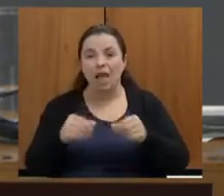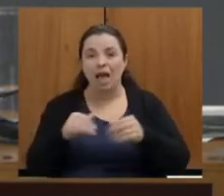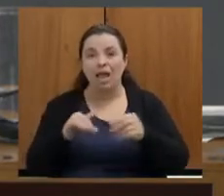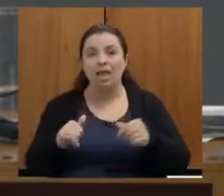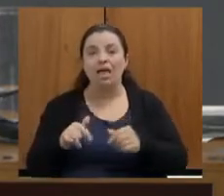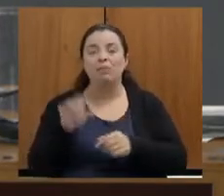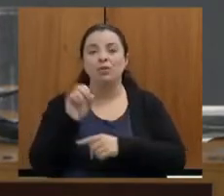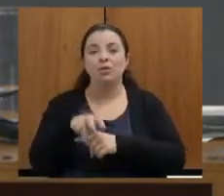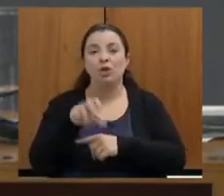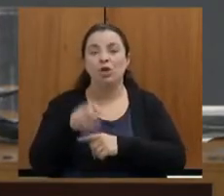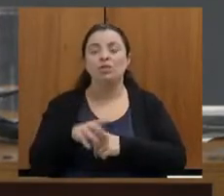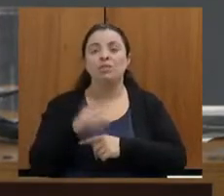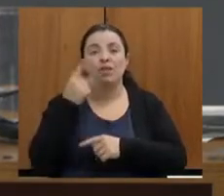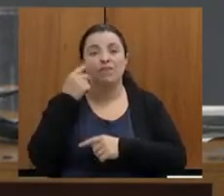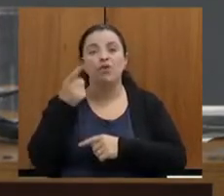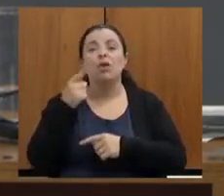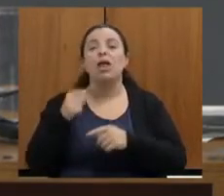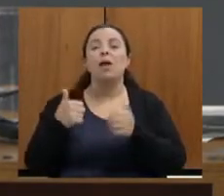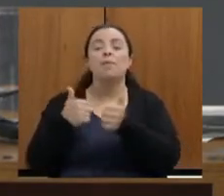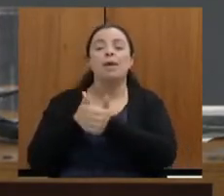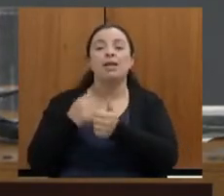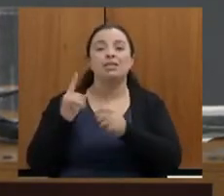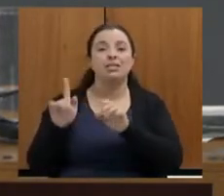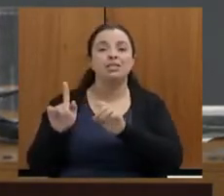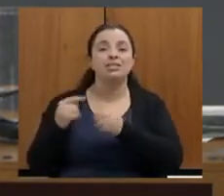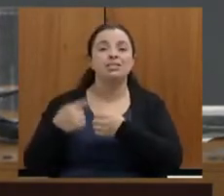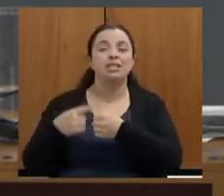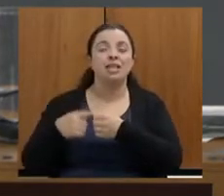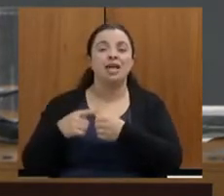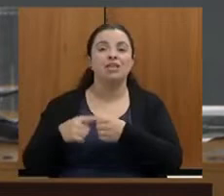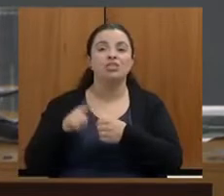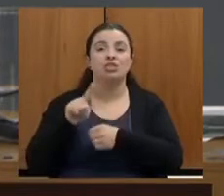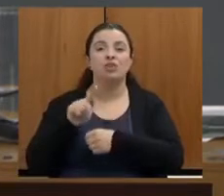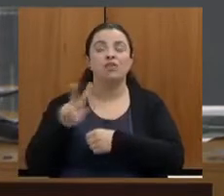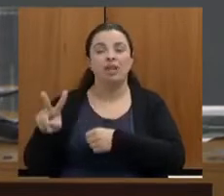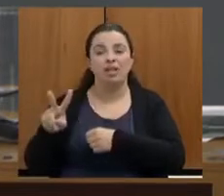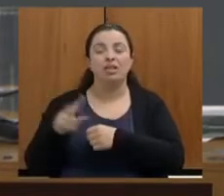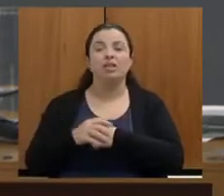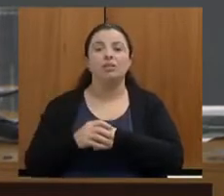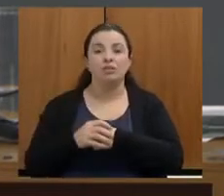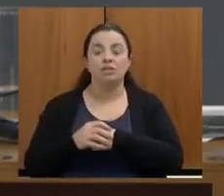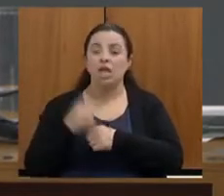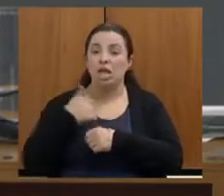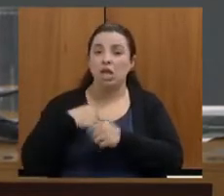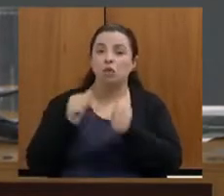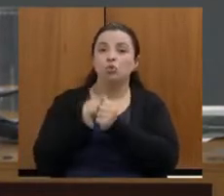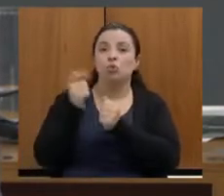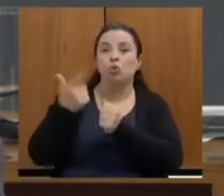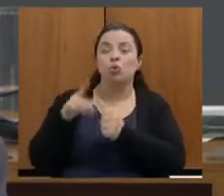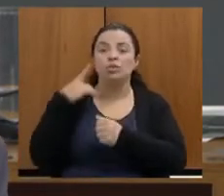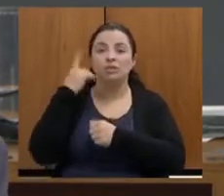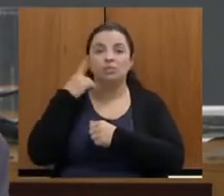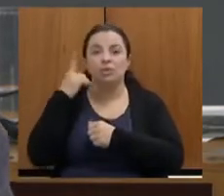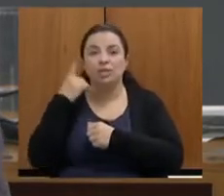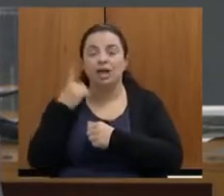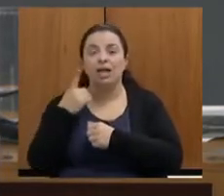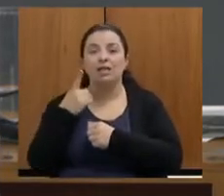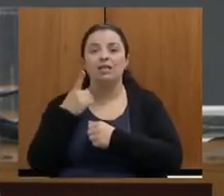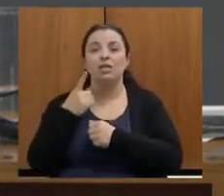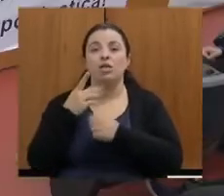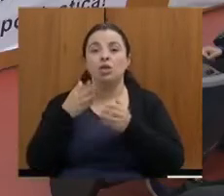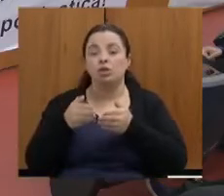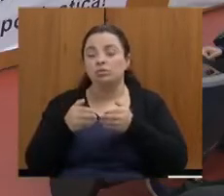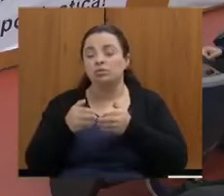gente viu naquelas ilhas da perto de Valadares do vereador Adilson em que o deputado e vários outros atravessamos de balsa